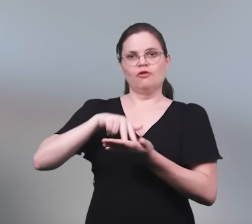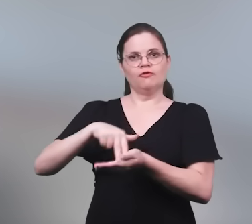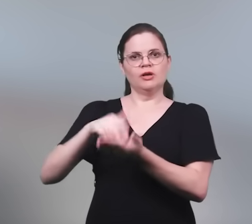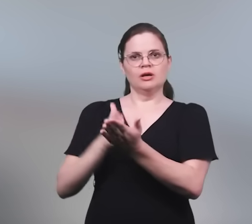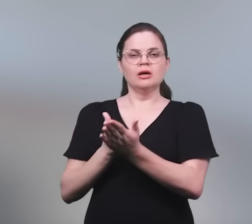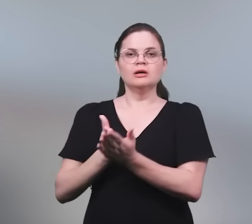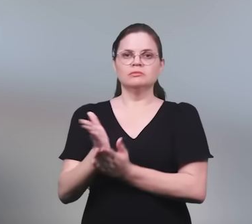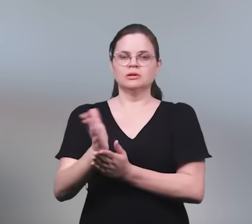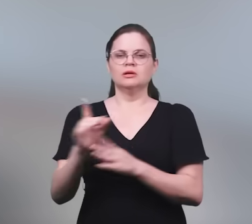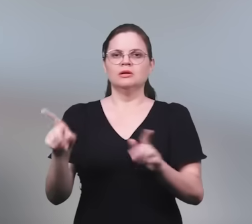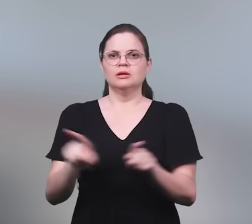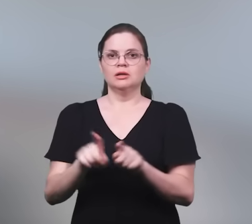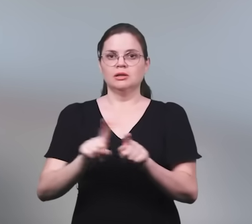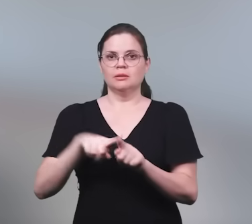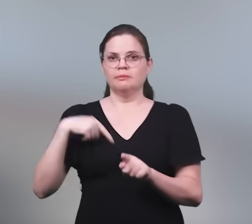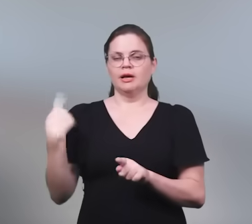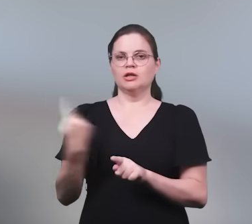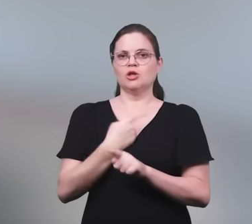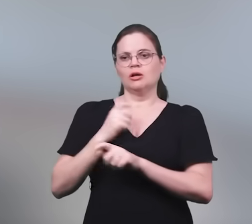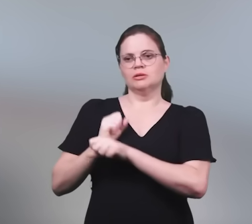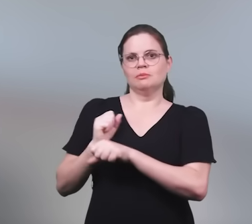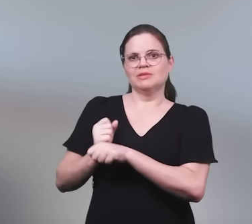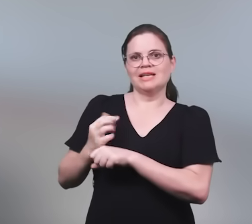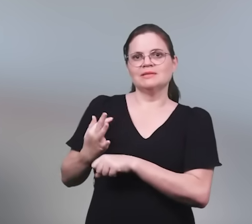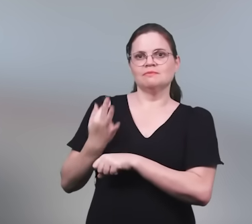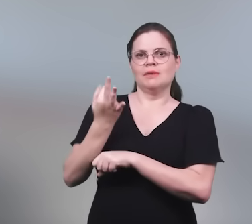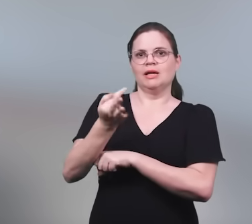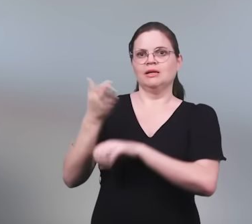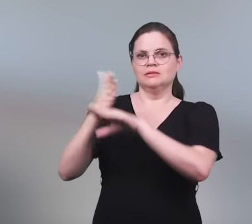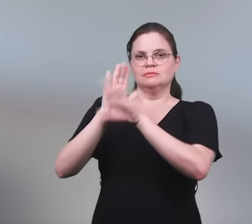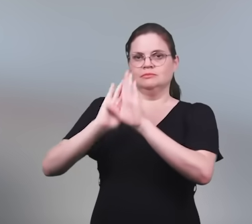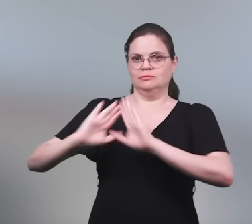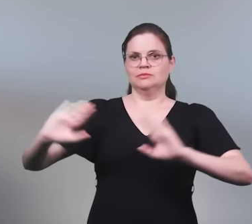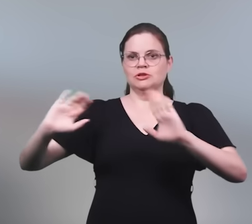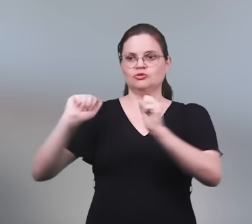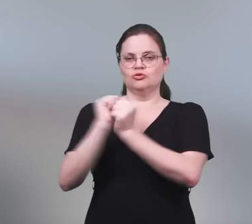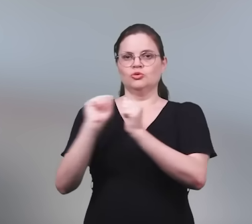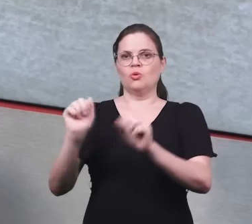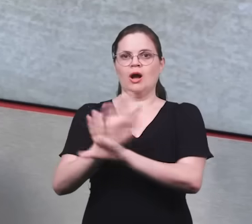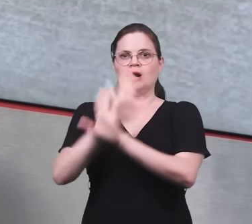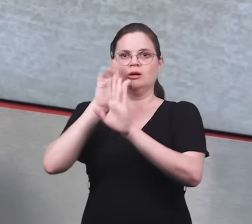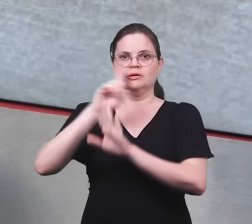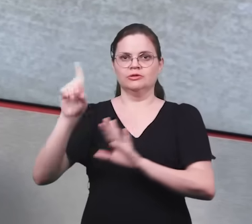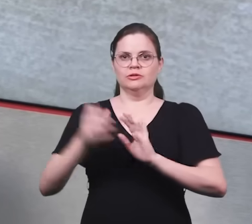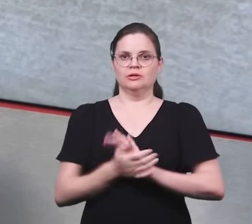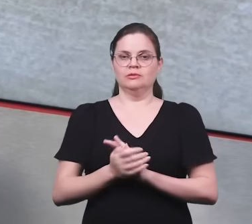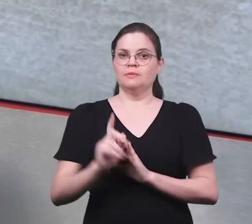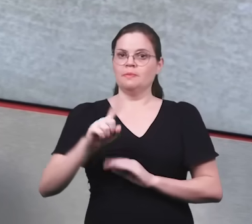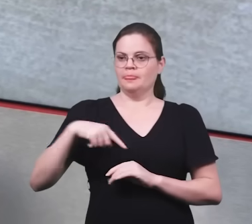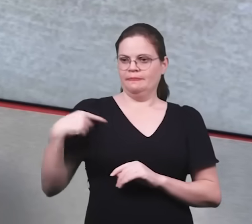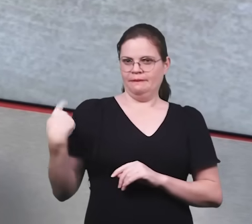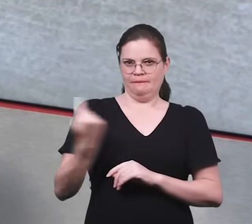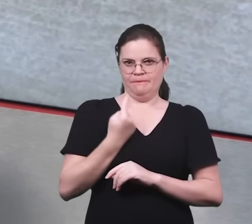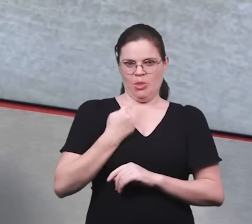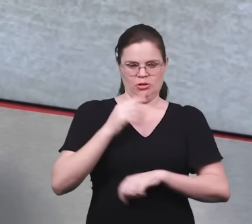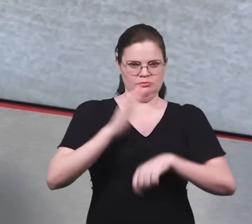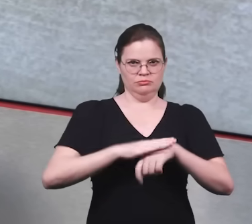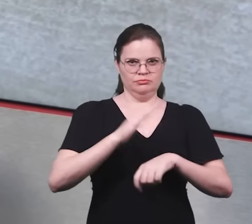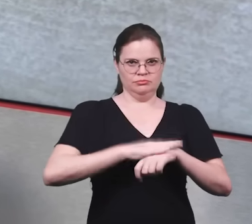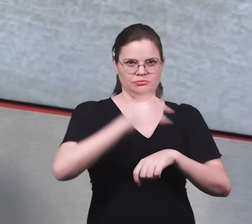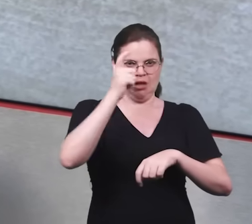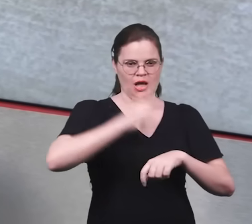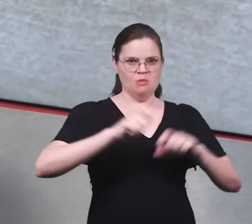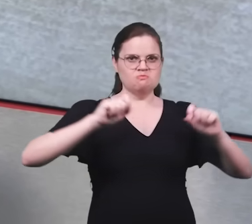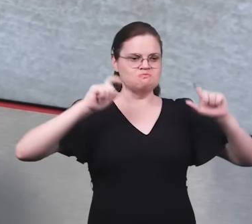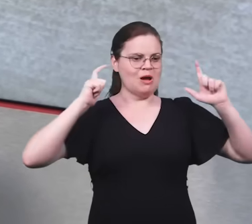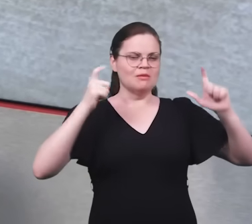firmes e nos gloriamos na esperança da glória de Deus. Então, nós não nos gloriamos por praticarmos